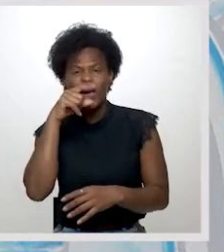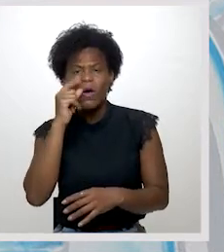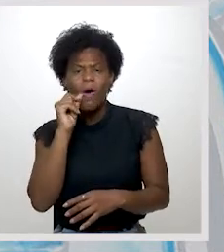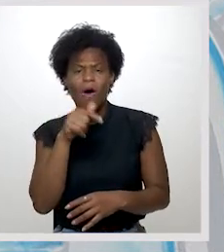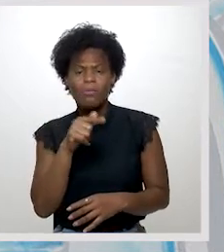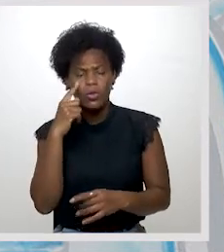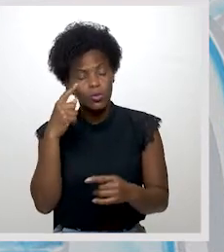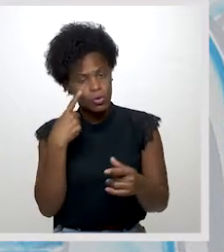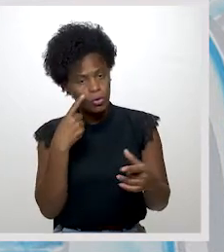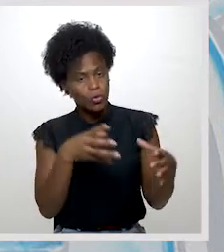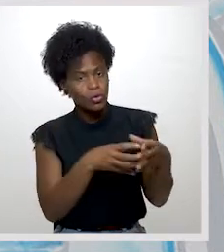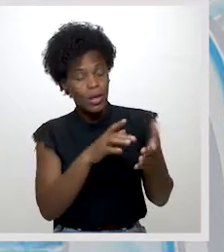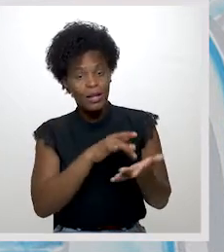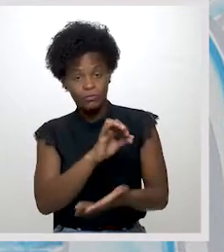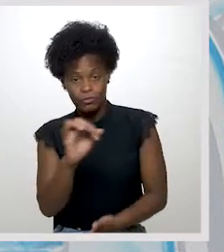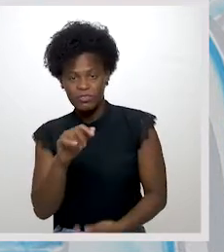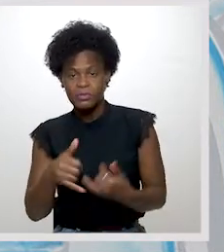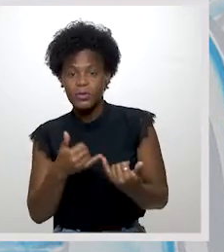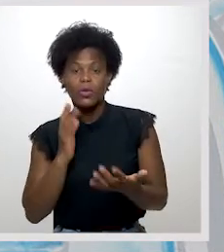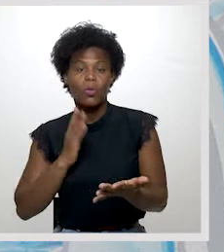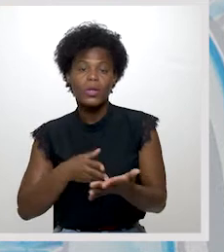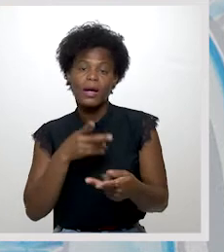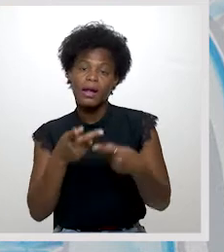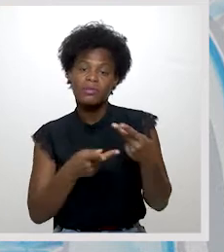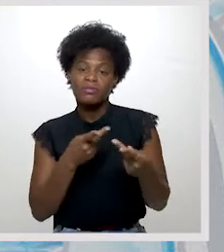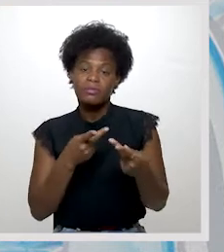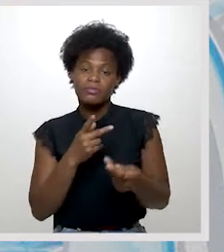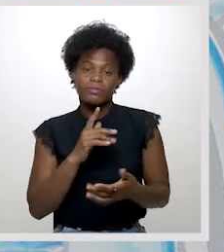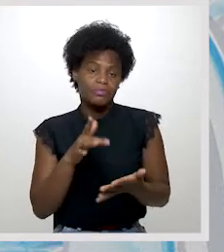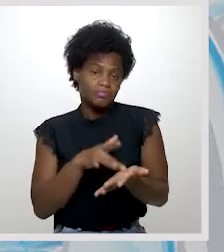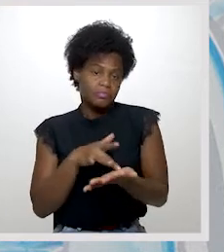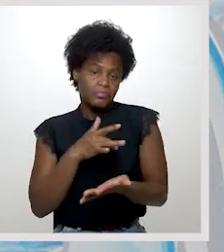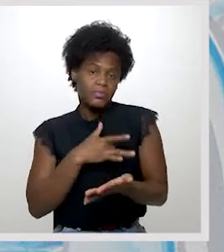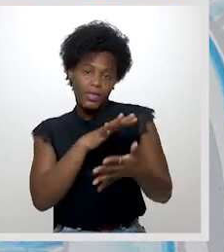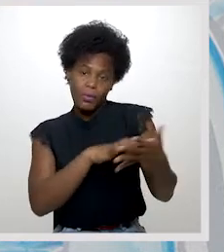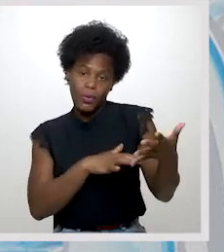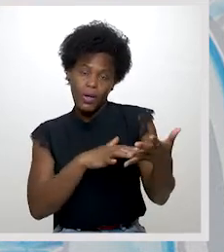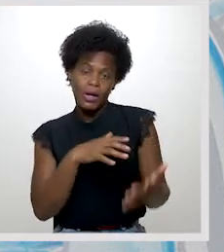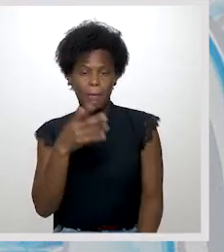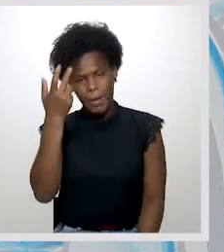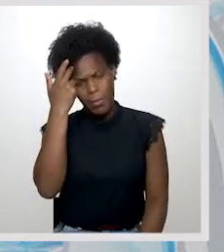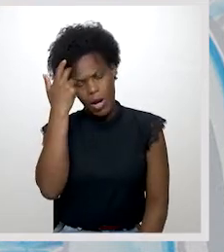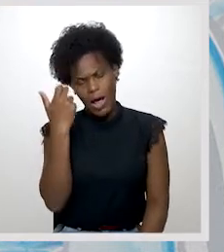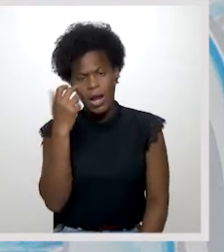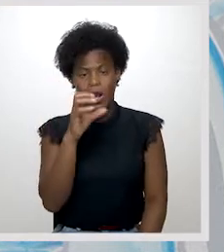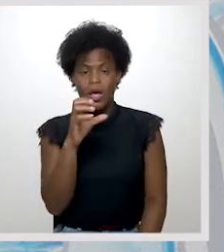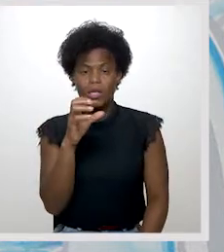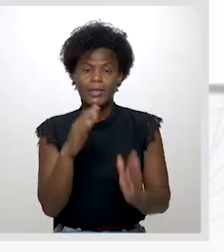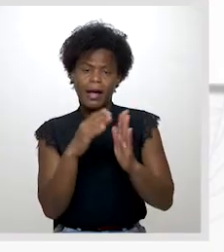conjunto das suas obras e, por último, analisando o romance Memorial do Convento.